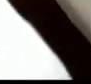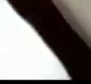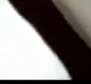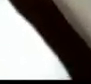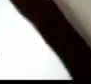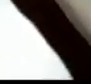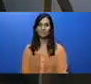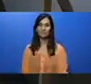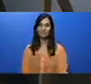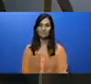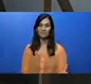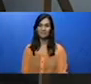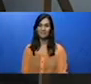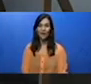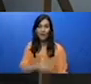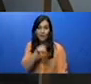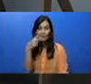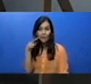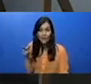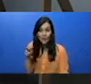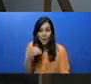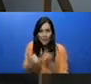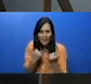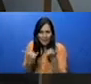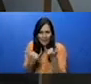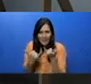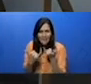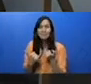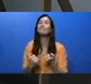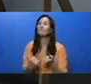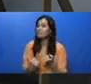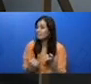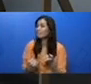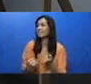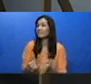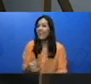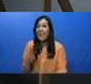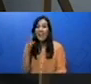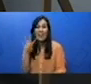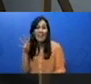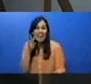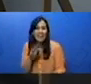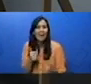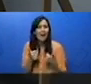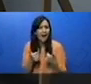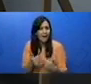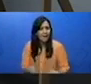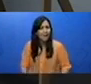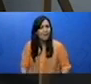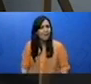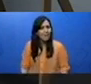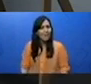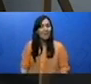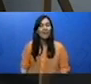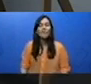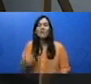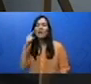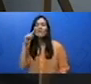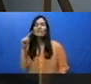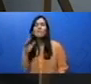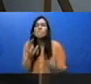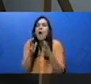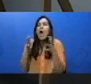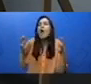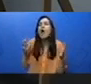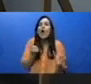próxima! Vocês viram o jogo? Isso mesmo, viu como é legal ficar decifrando o maior número e